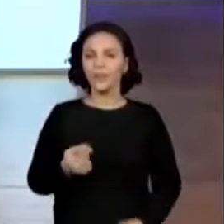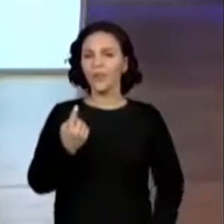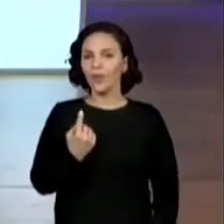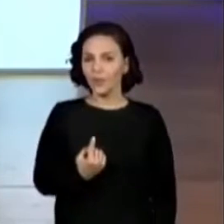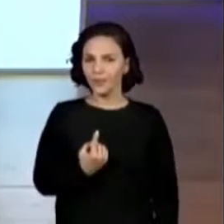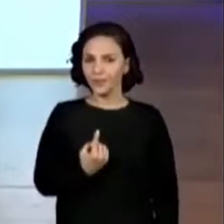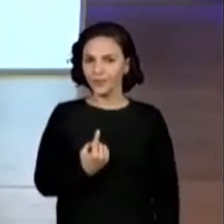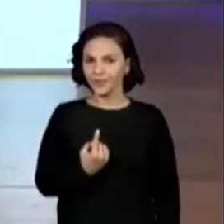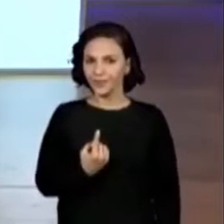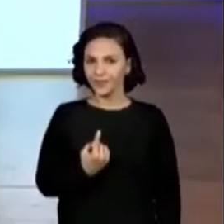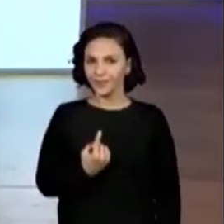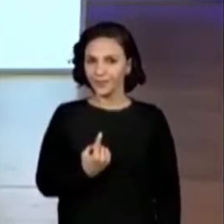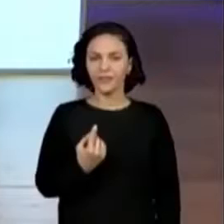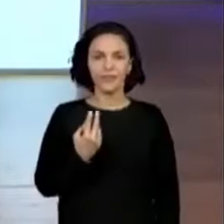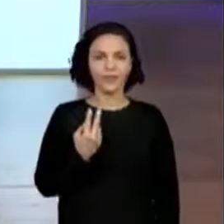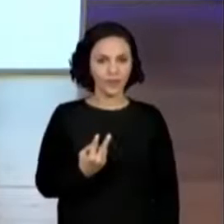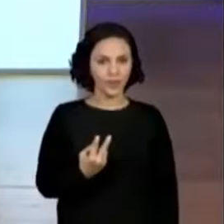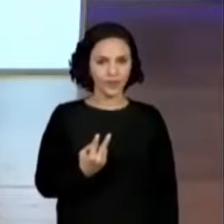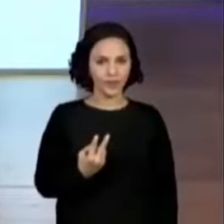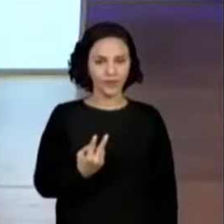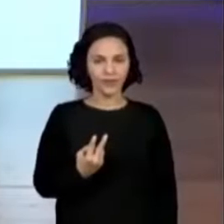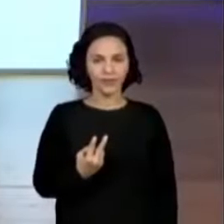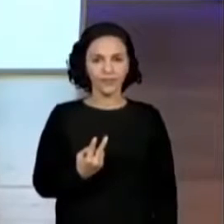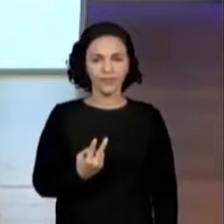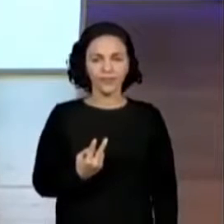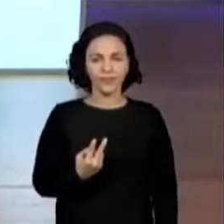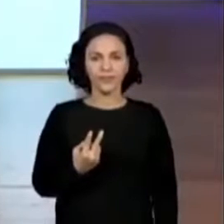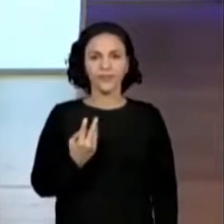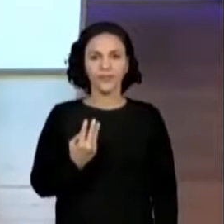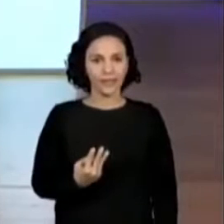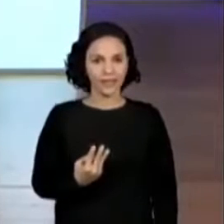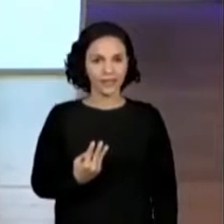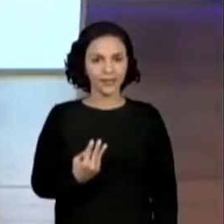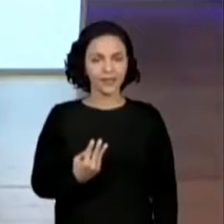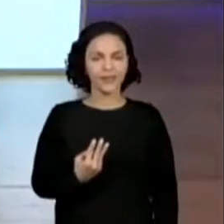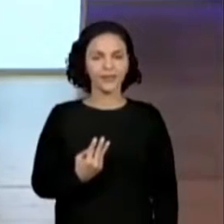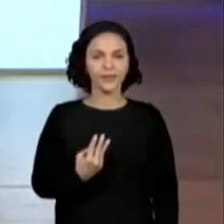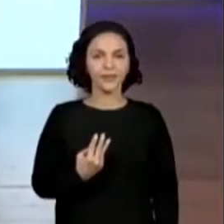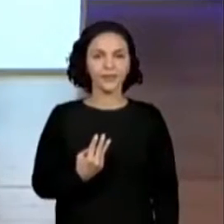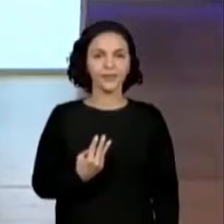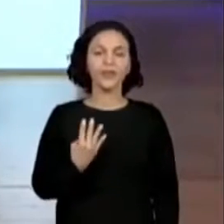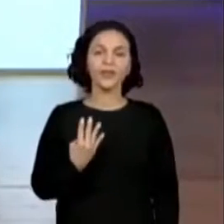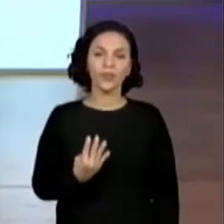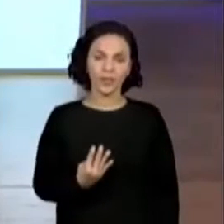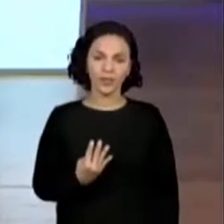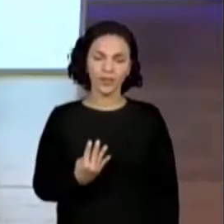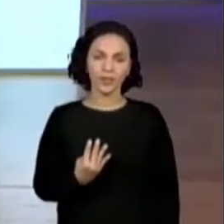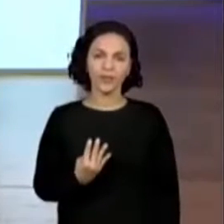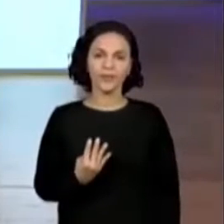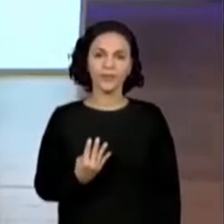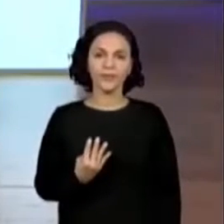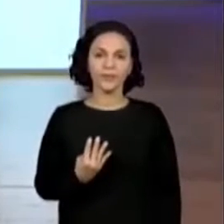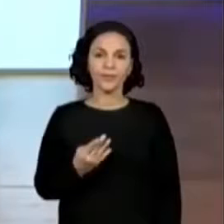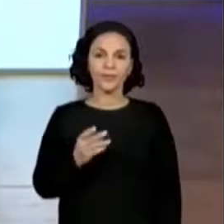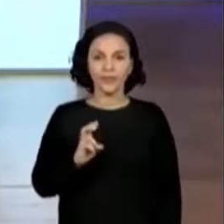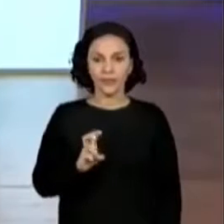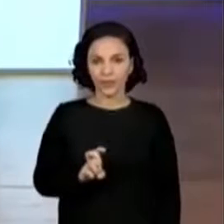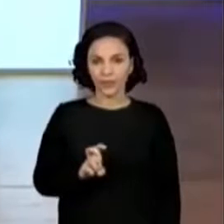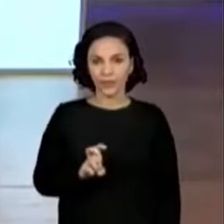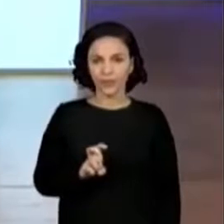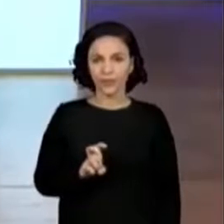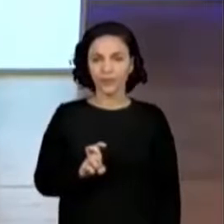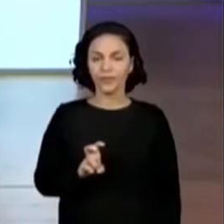Um, dois, três, quatro,